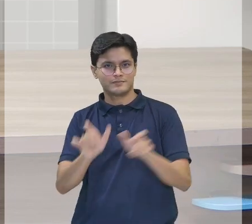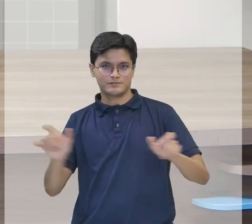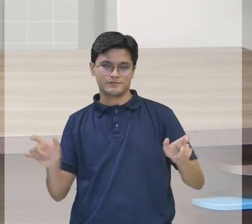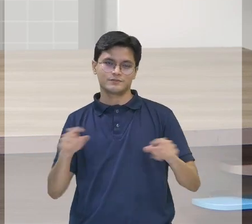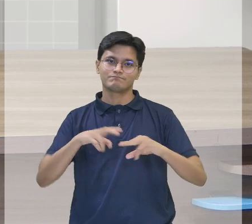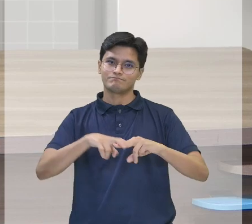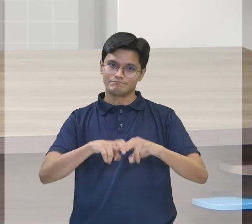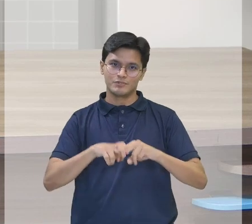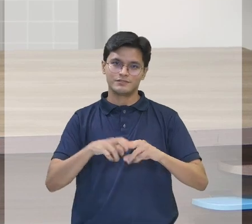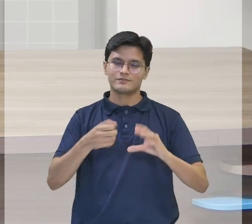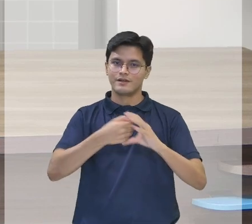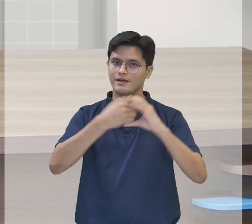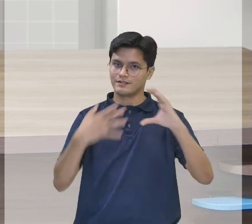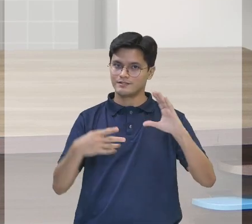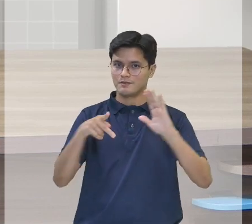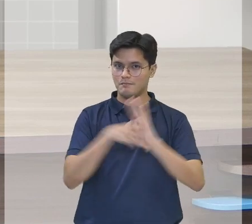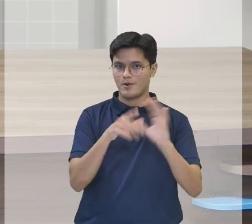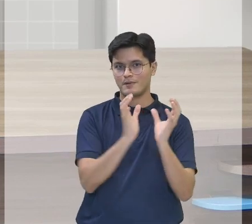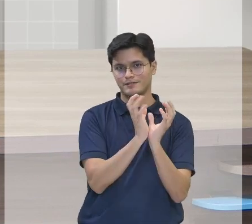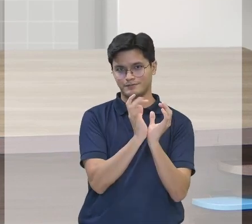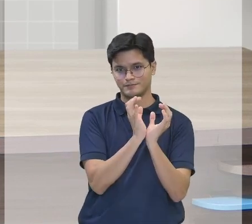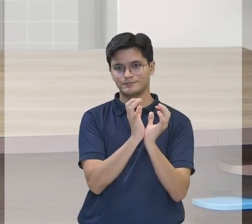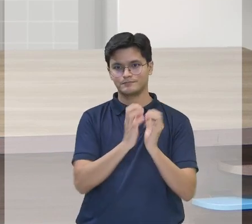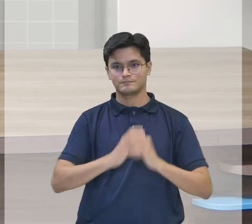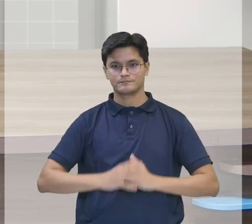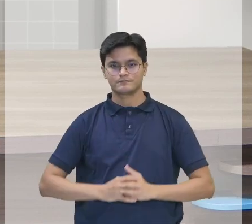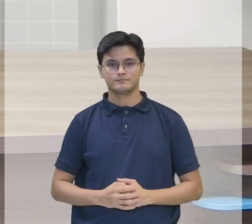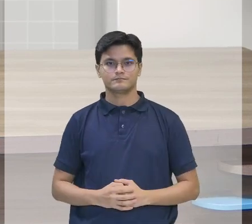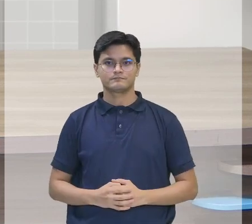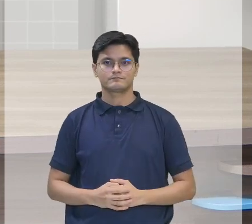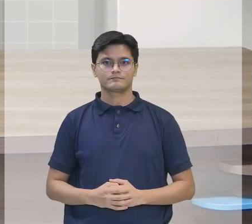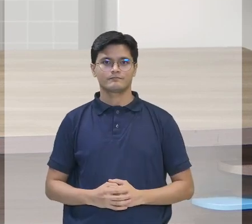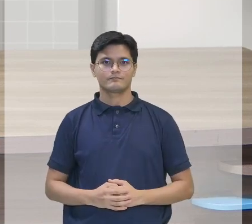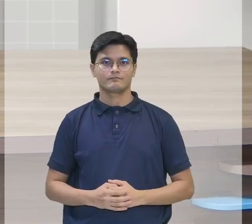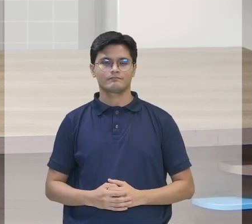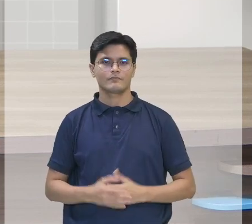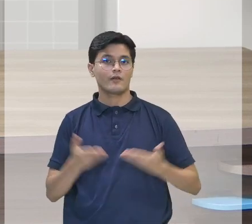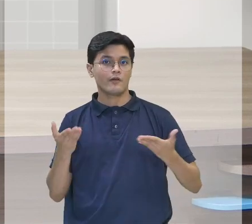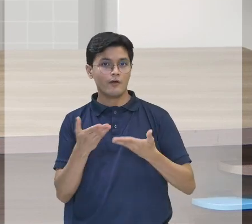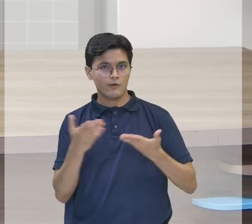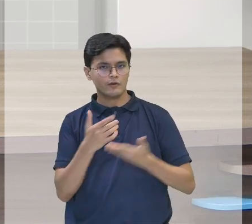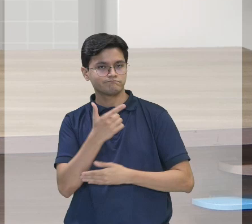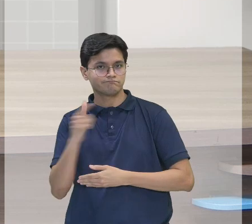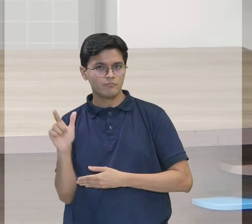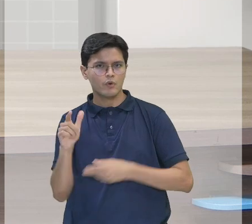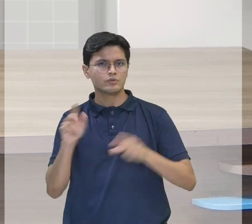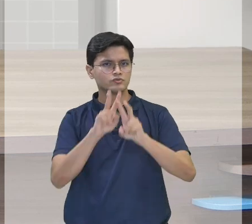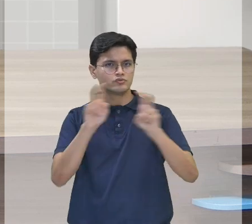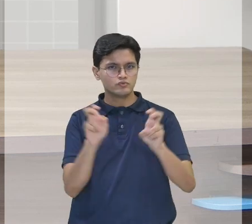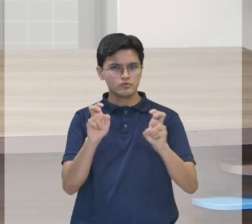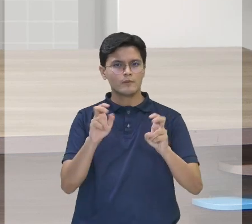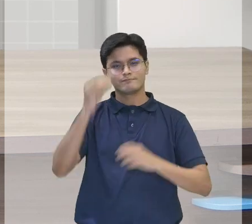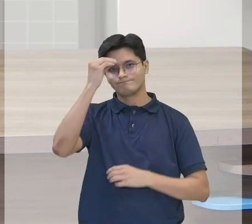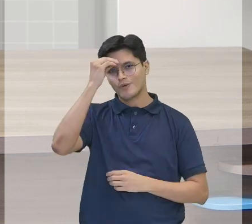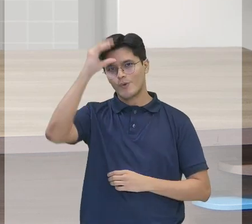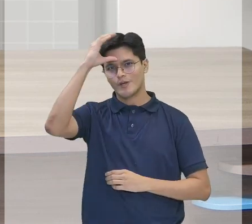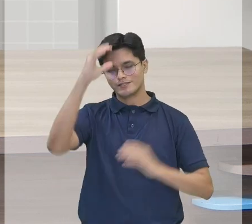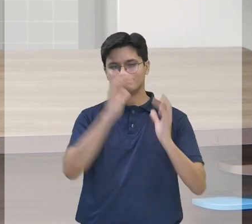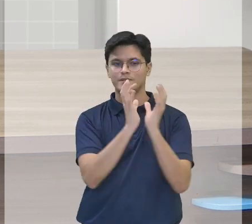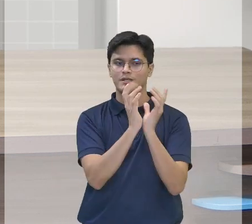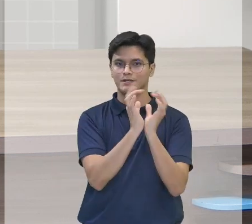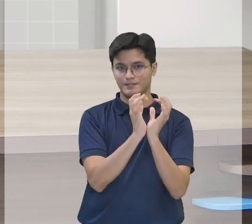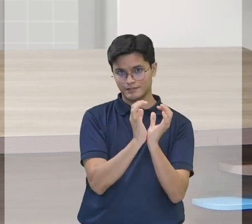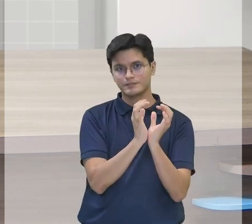conhecimento metacognitivo. Quando a gente fala de conhecimento metacognitivo, eu estou falando daquilo que eu